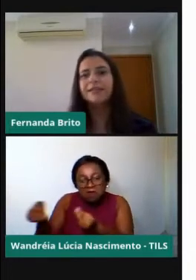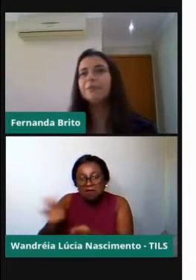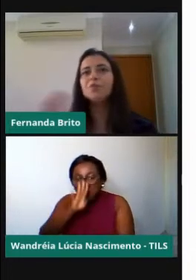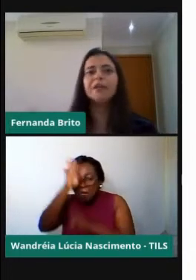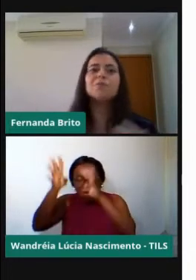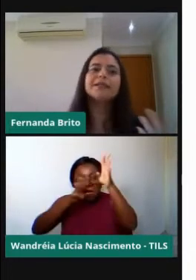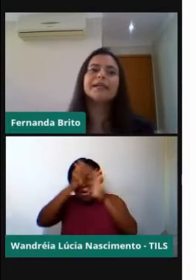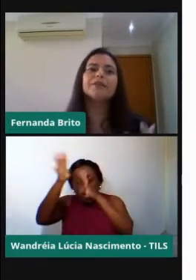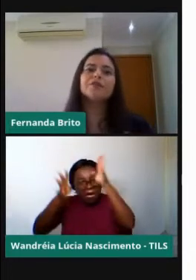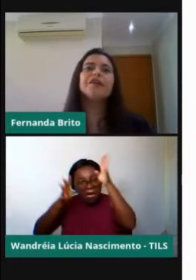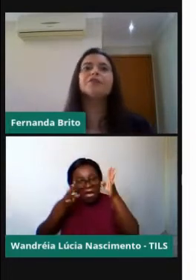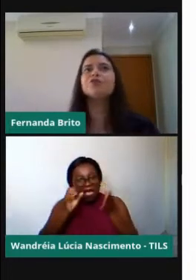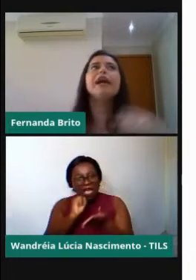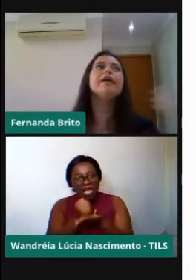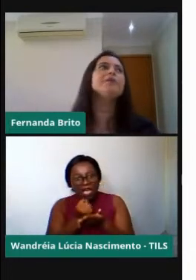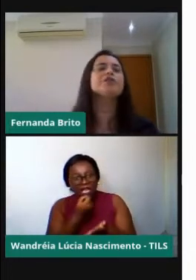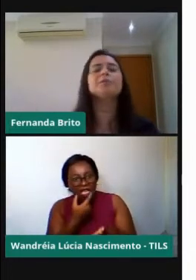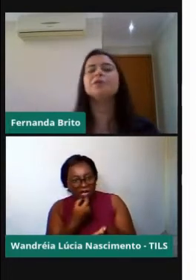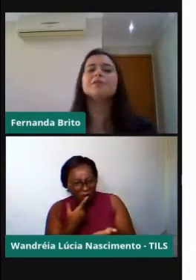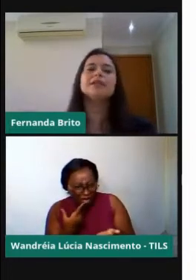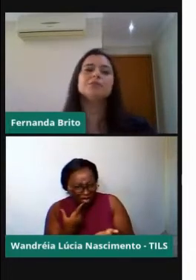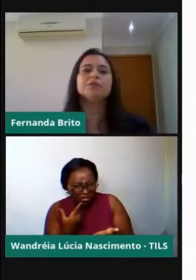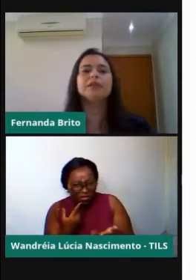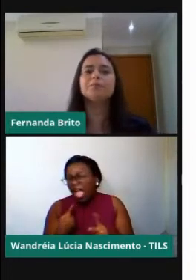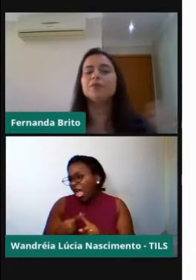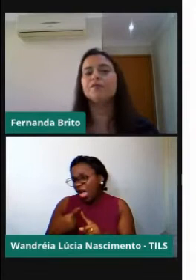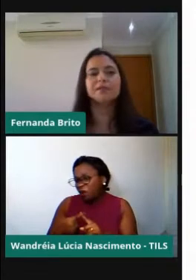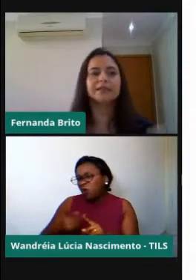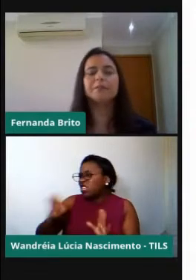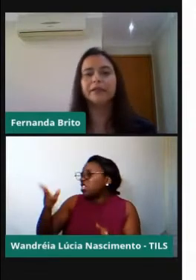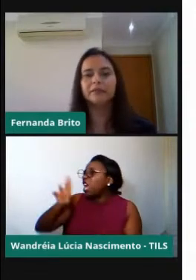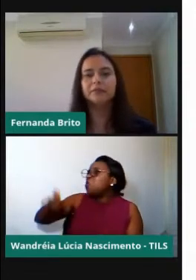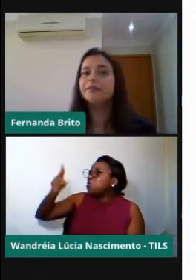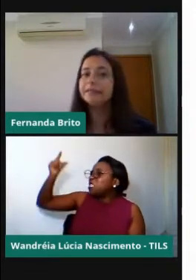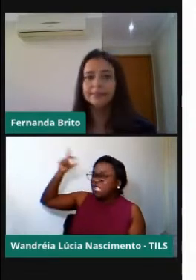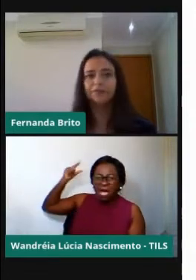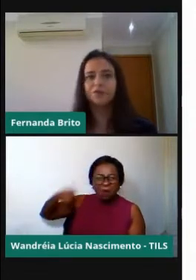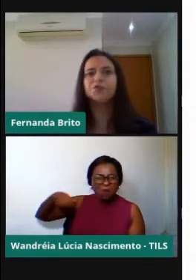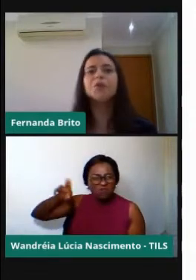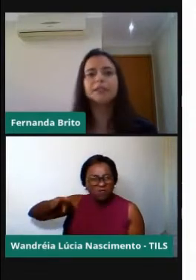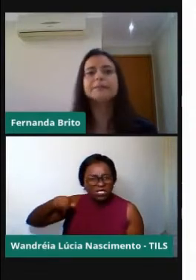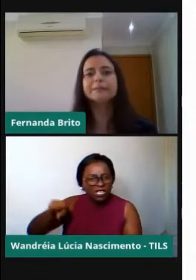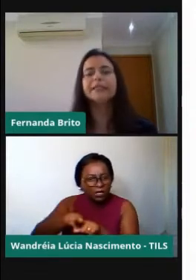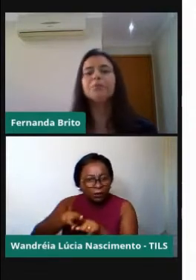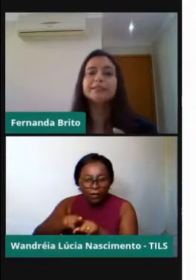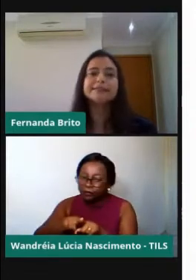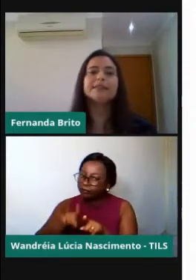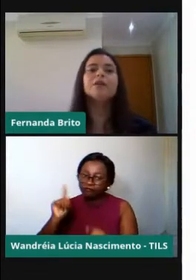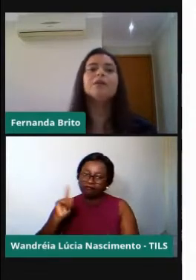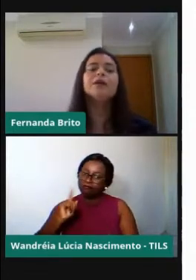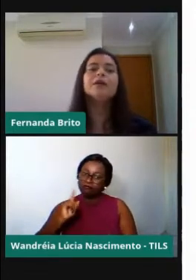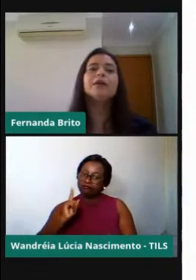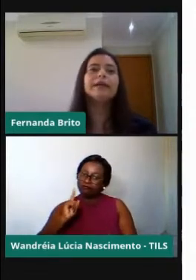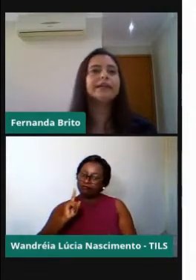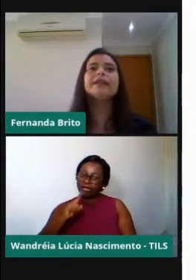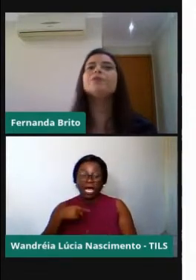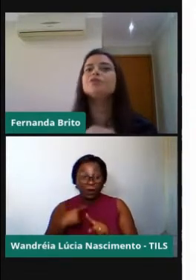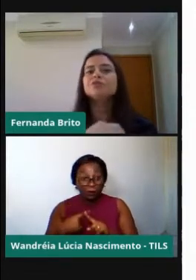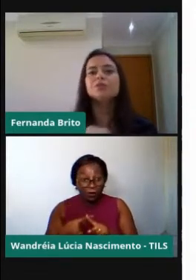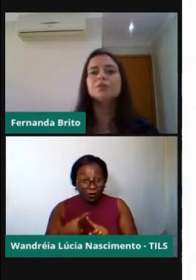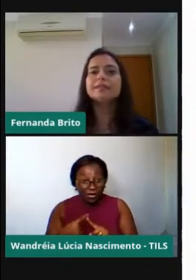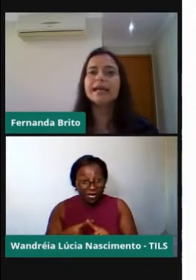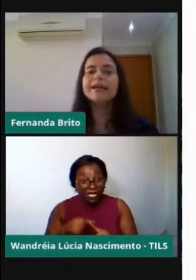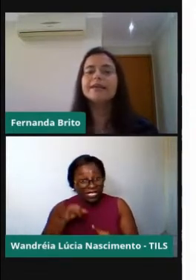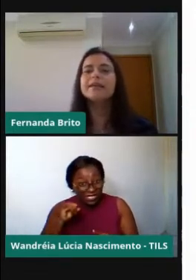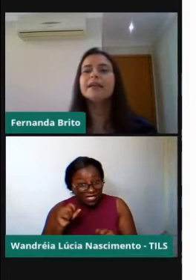aleatória, simplesmente baseado no fato de que, é um medicamento que é usado há muito tempo, então eu vou usar também. Não é assim que funciona, né? Porque senão é aquilo,